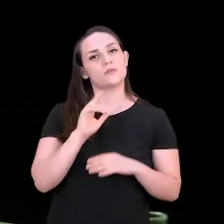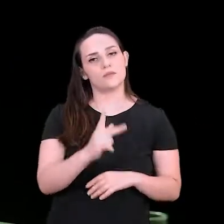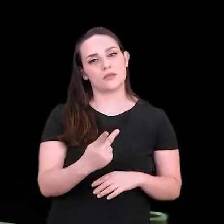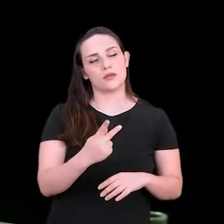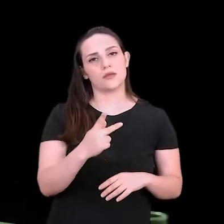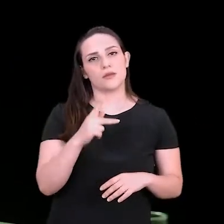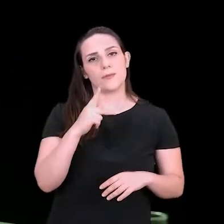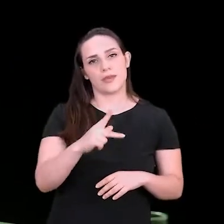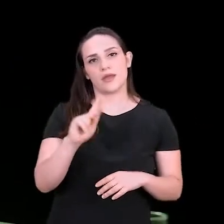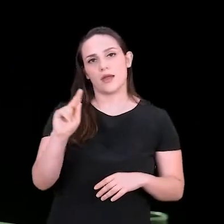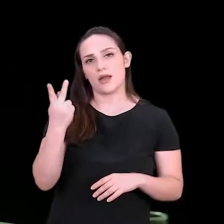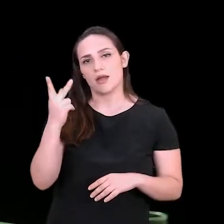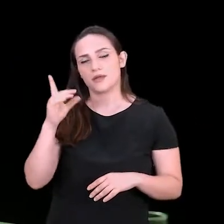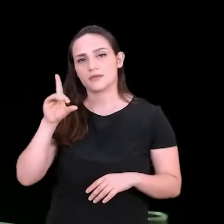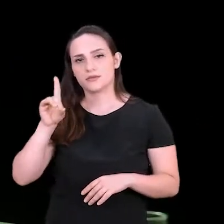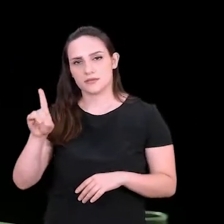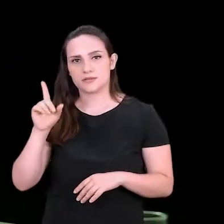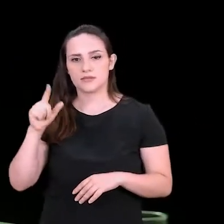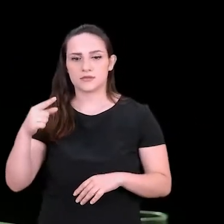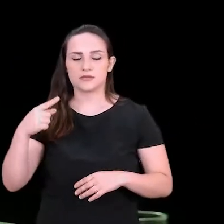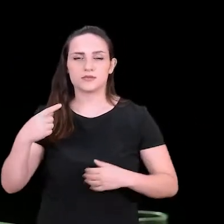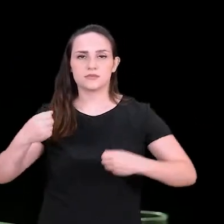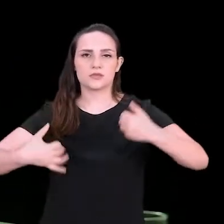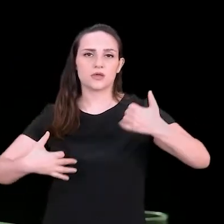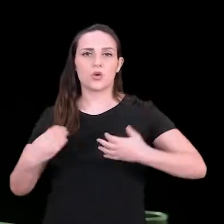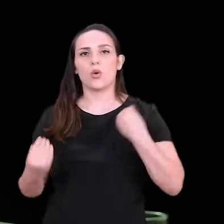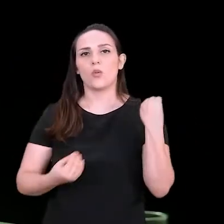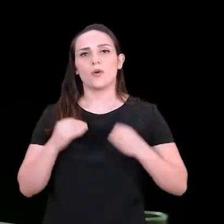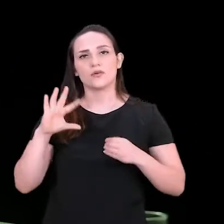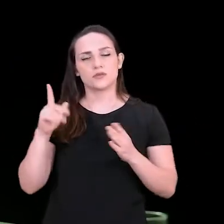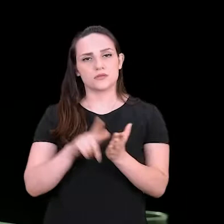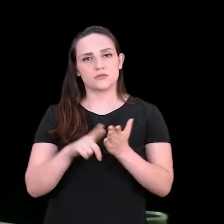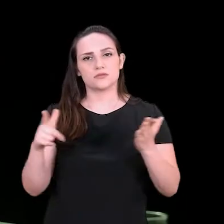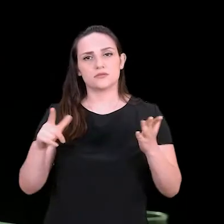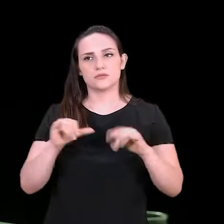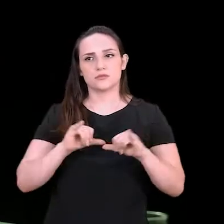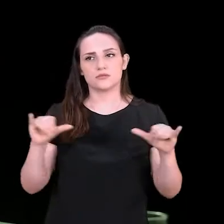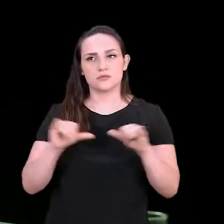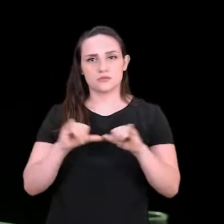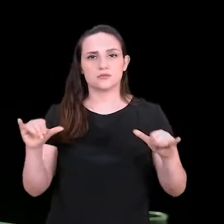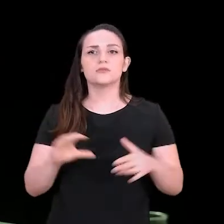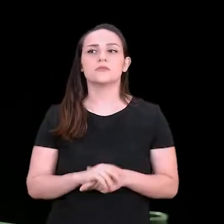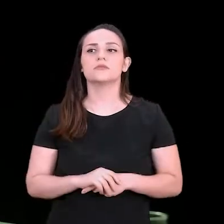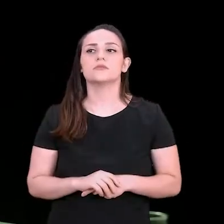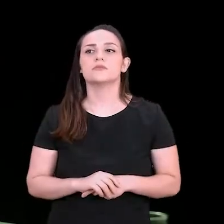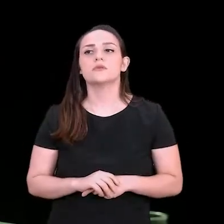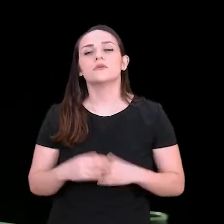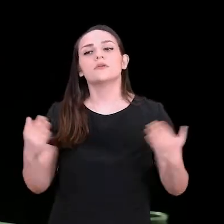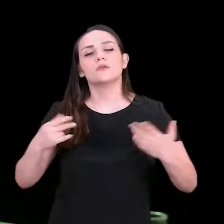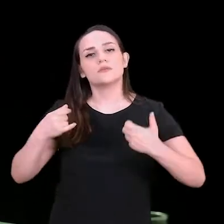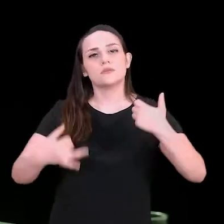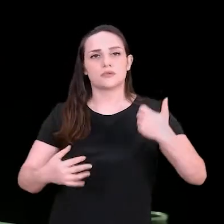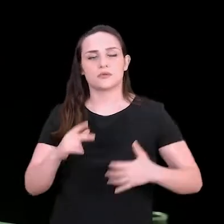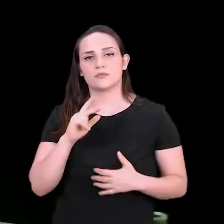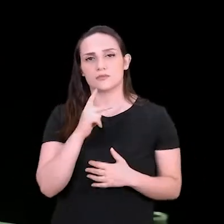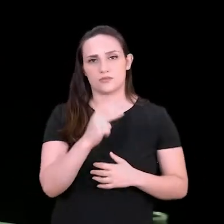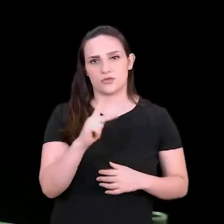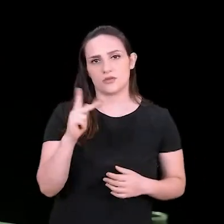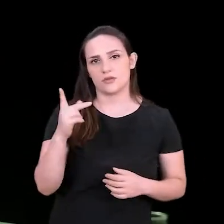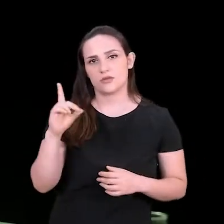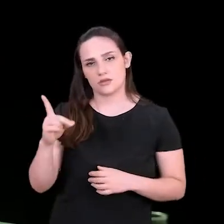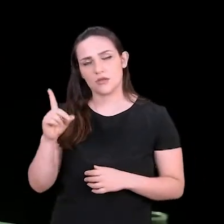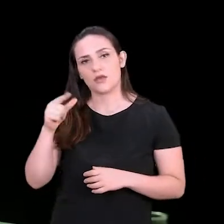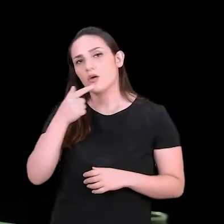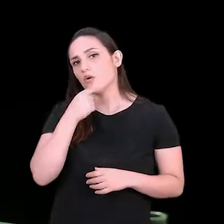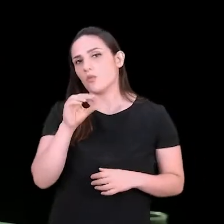doutorado, novamente na UFMS, discutindo a base curricular da formação dos jornalistas, além do pós-doutorado de que vamos falar